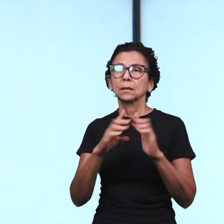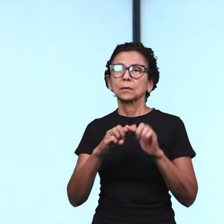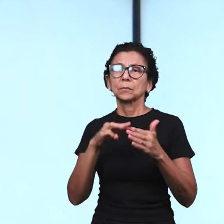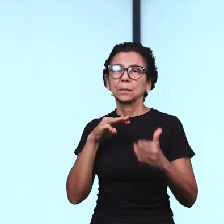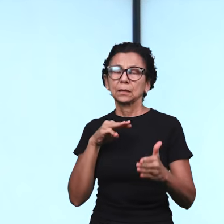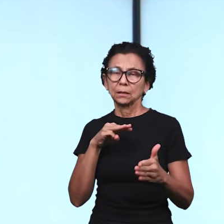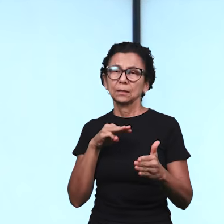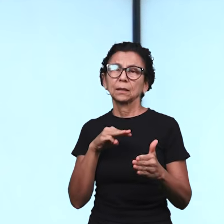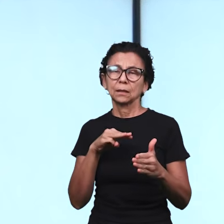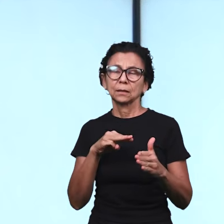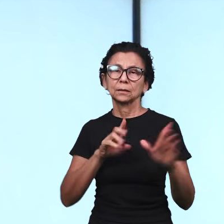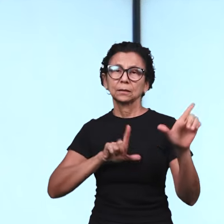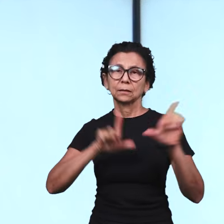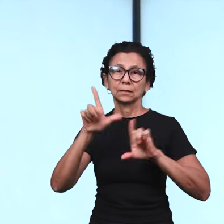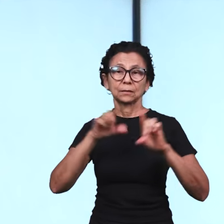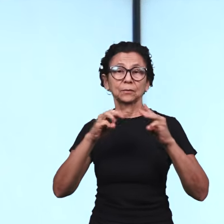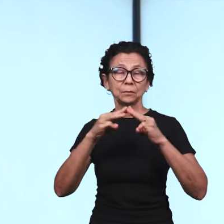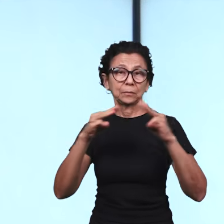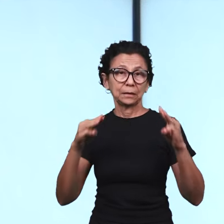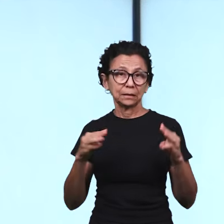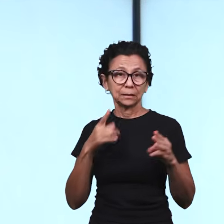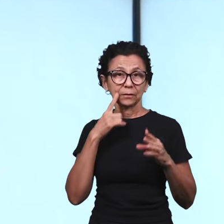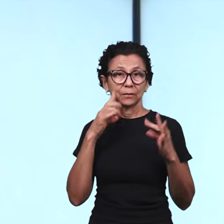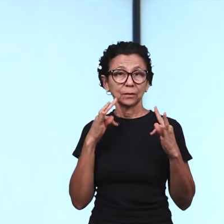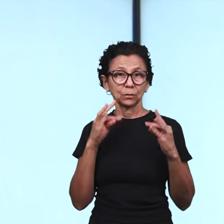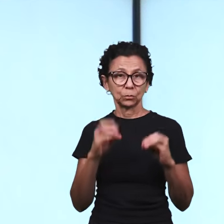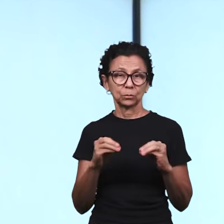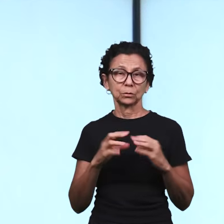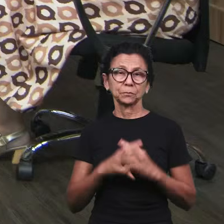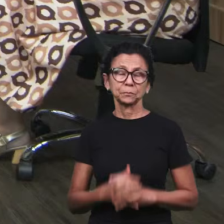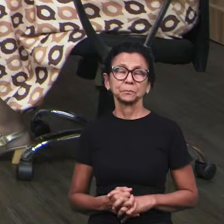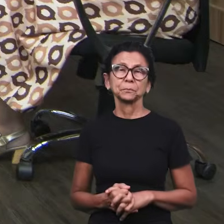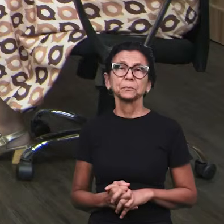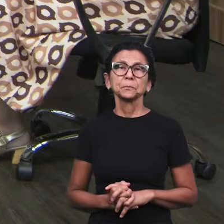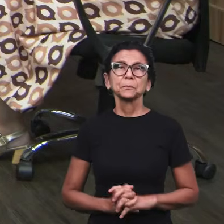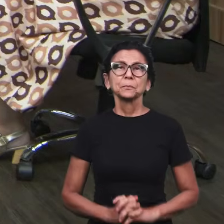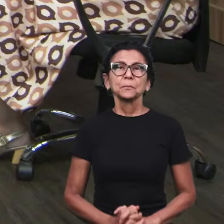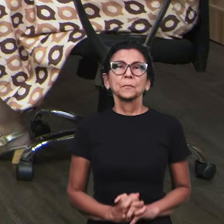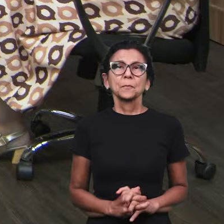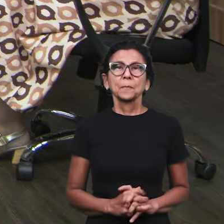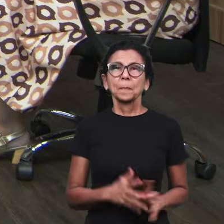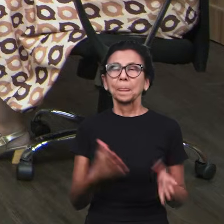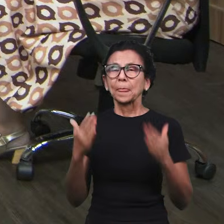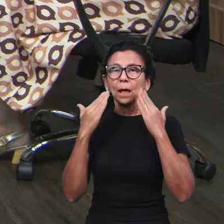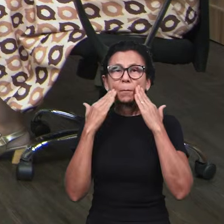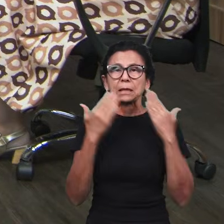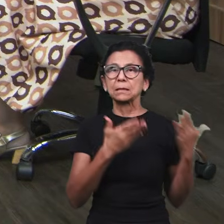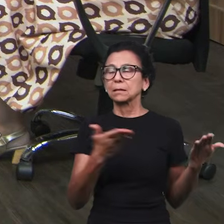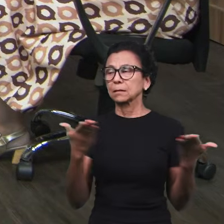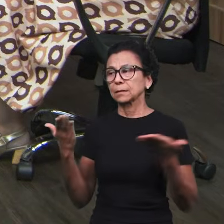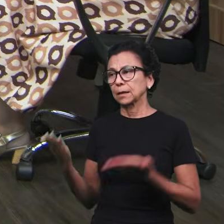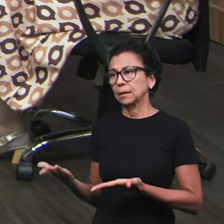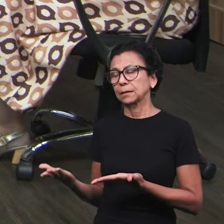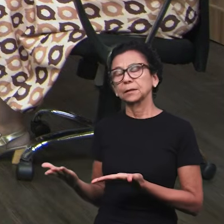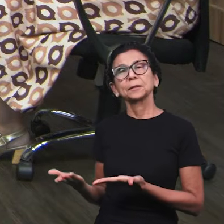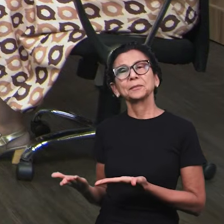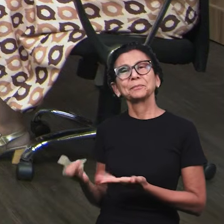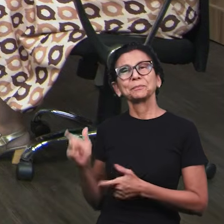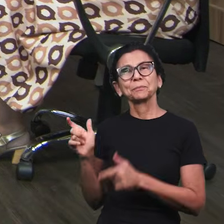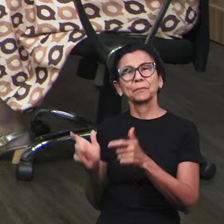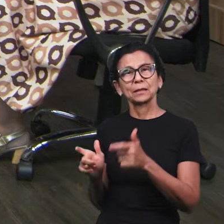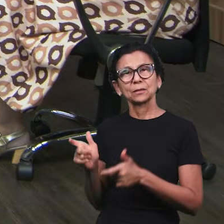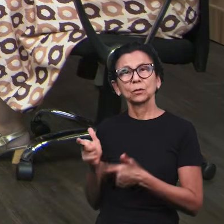Cristã Maranata aqui na TV Manaim. Nós vamos abrir agora aqui, os irmãos e amigos estarão vendo aqui,